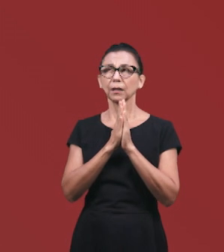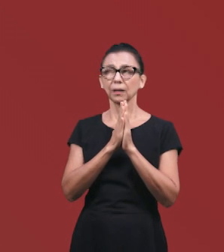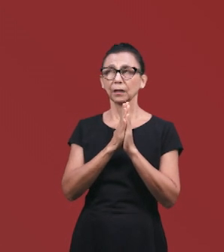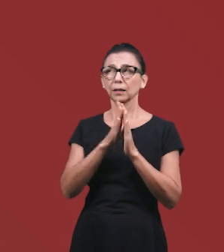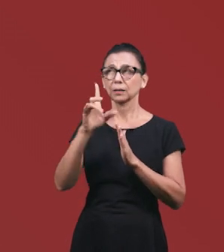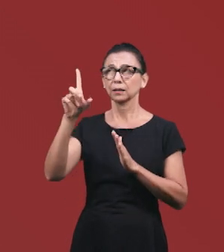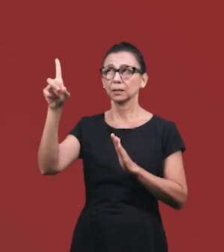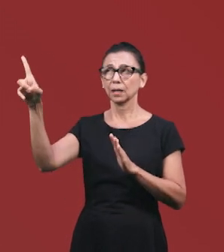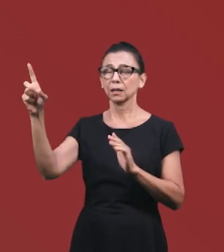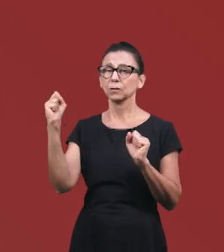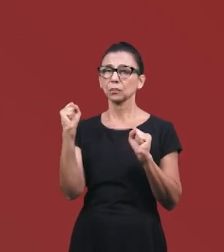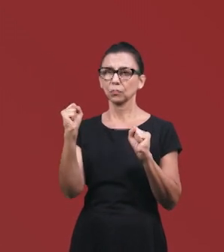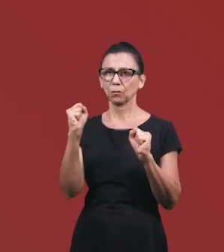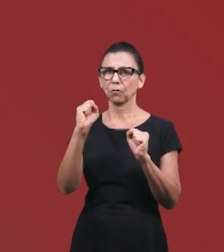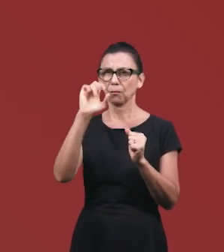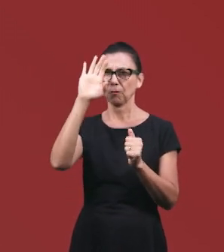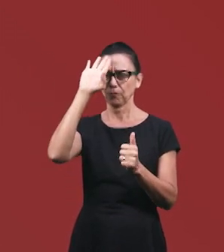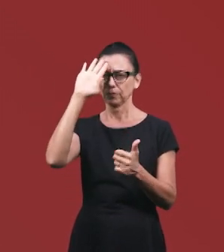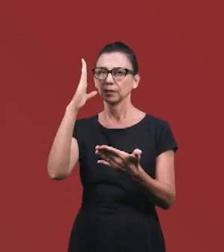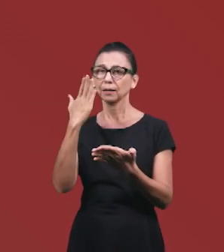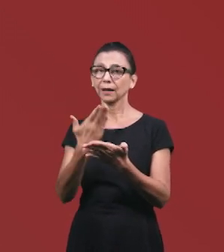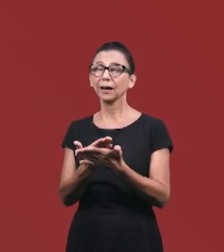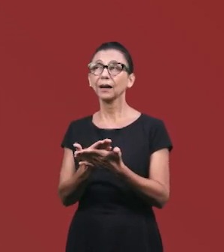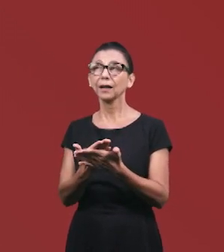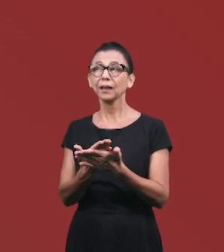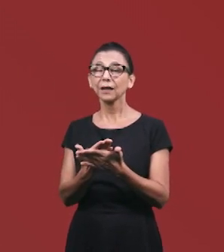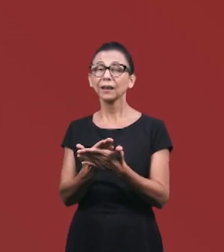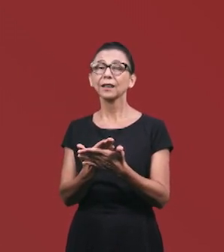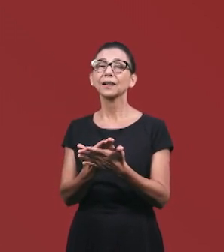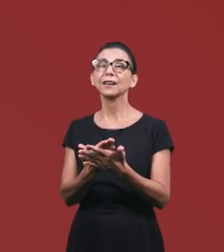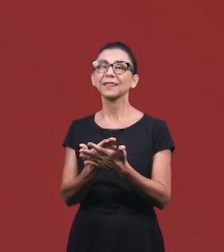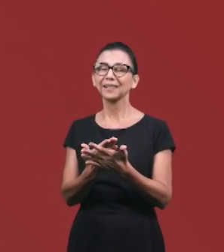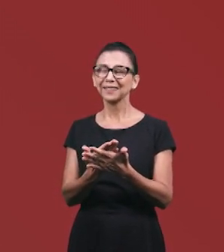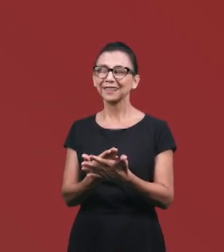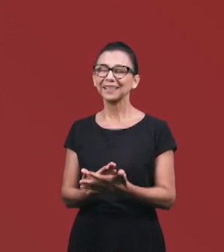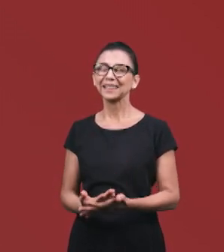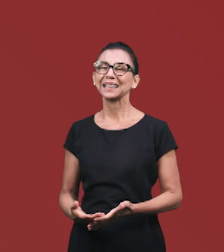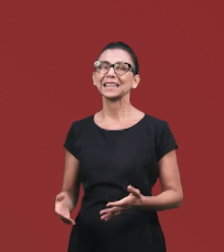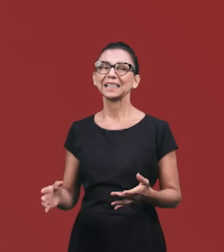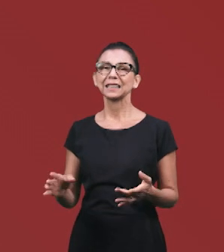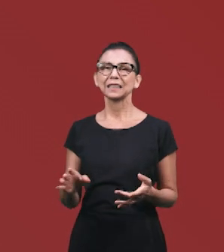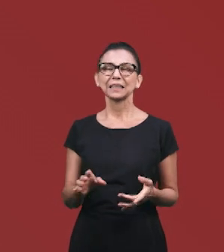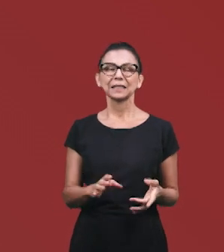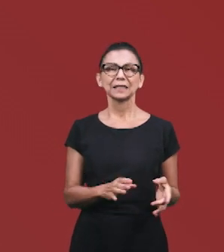em Deus posso confiar.